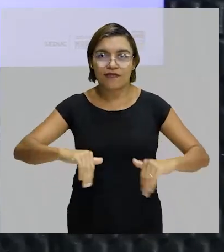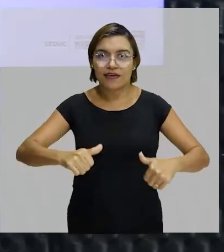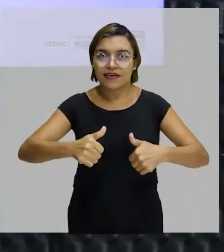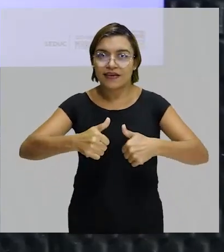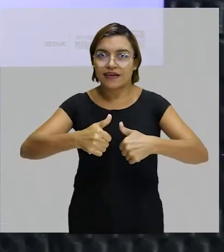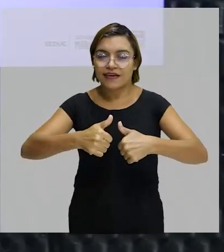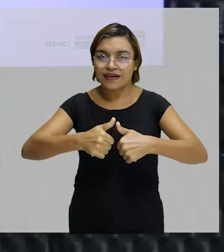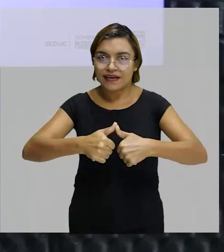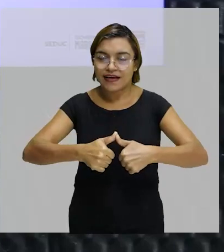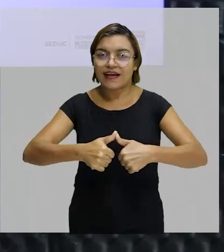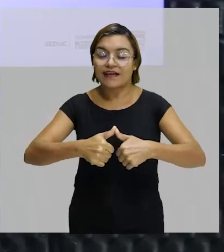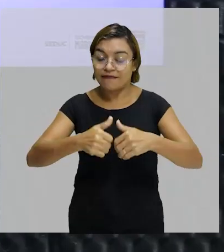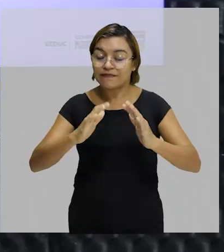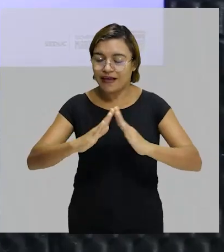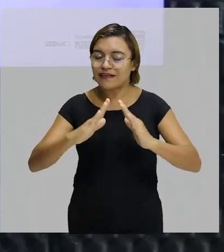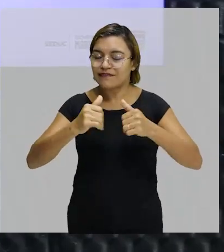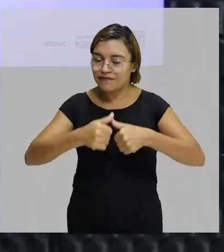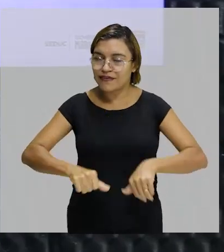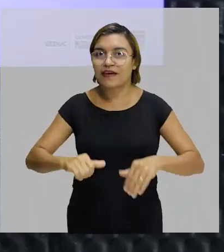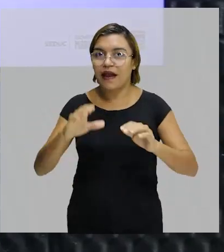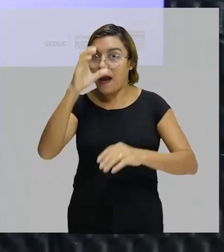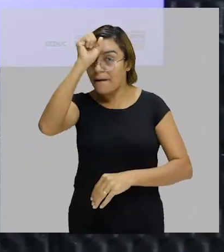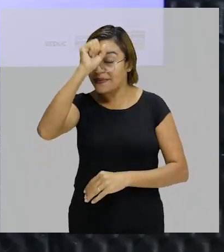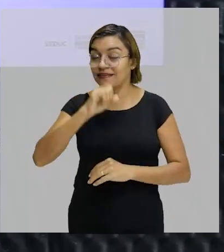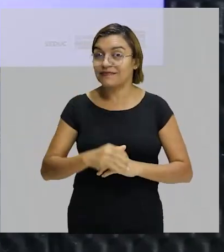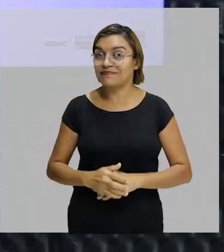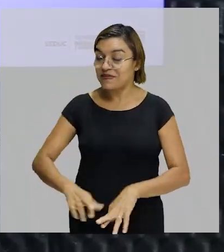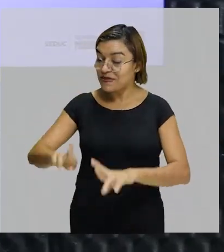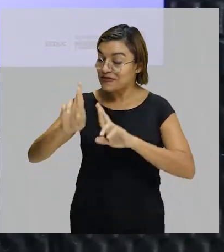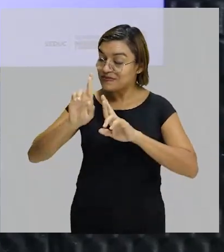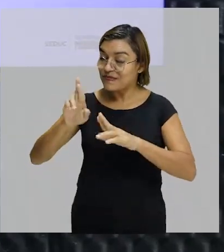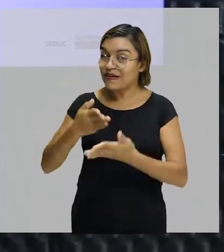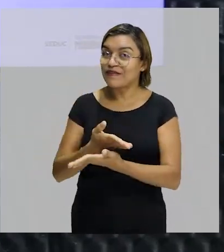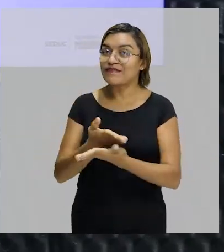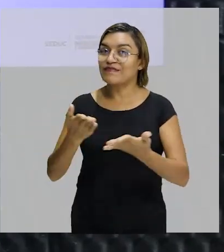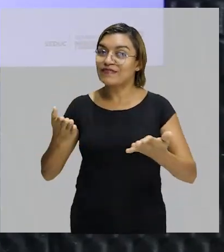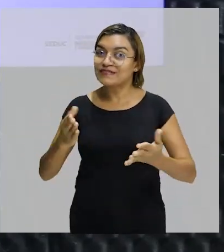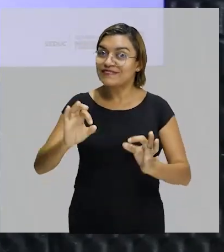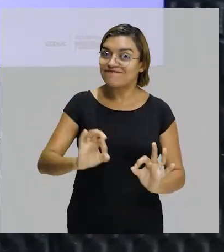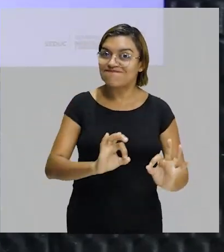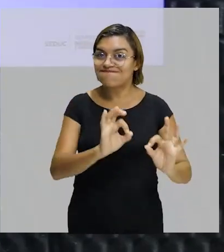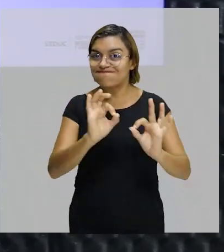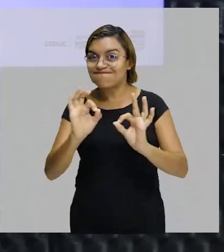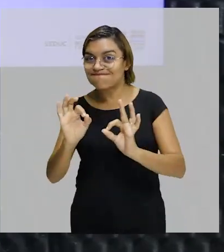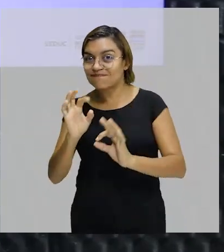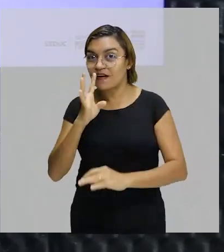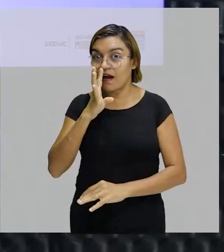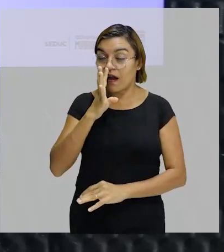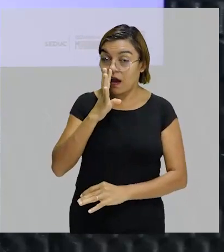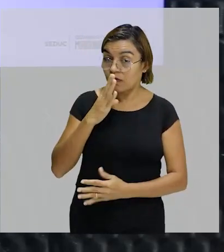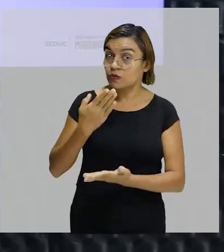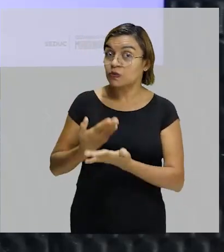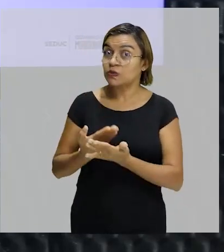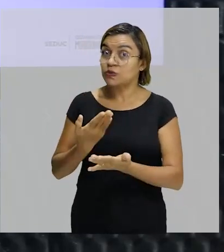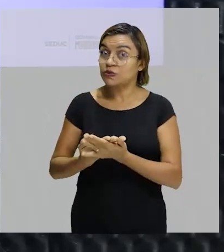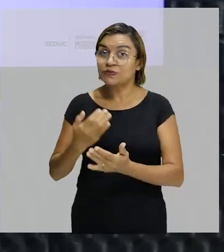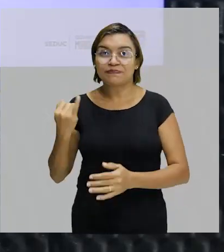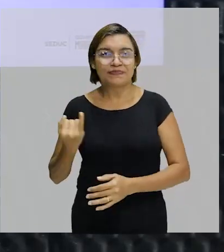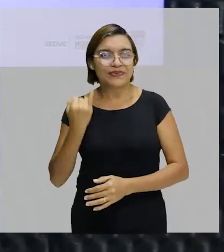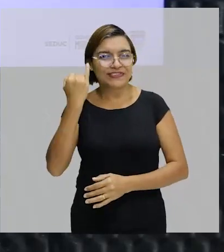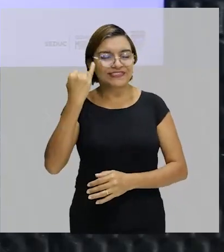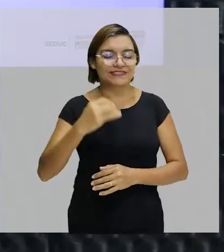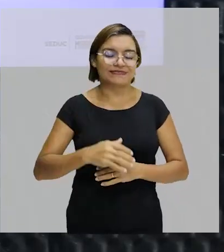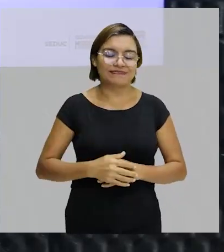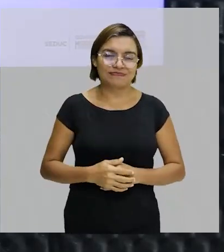Bom, turminha, espero que você esteja acompanhando as nossas aulas, hein? Estudando direitinho, se dedicando aos estudos, beleza? Bom,